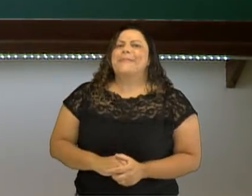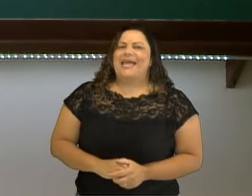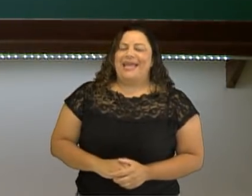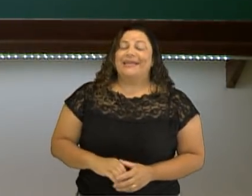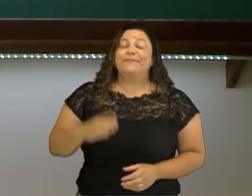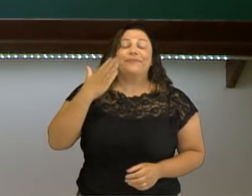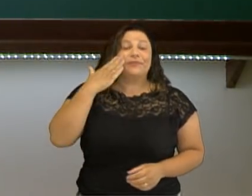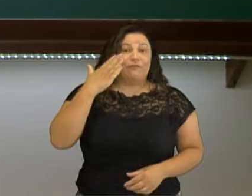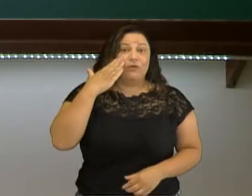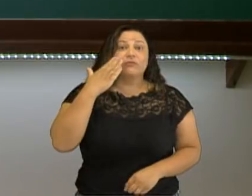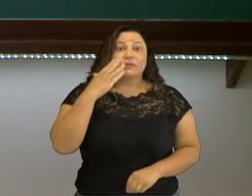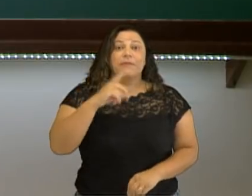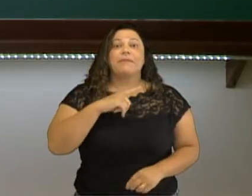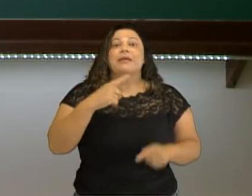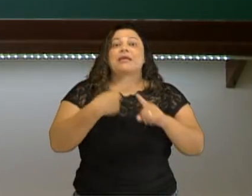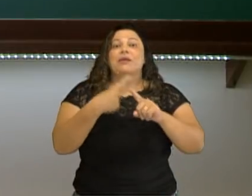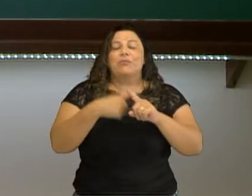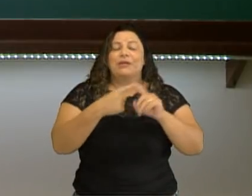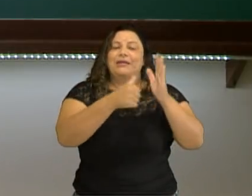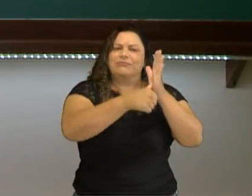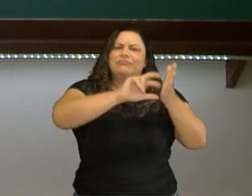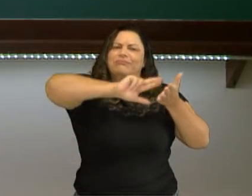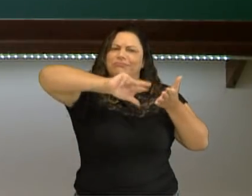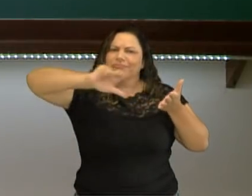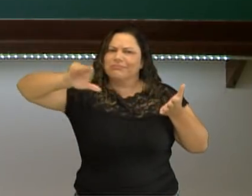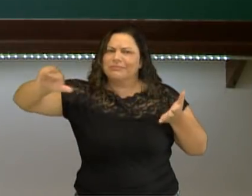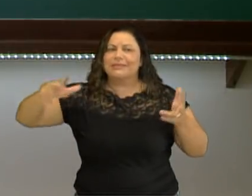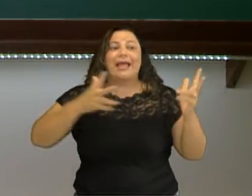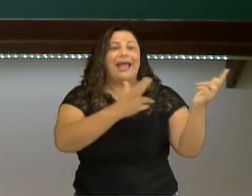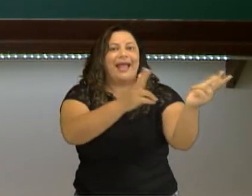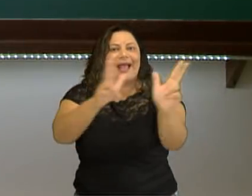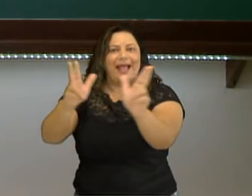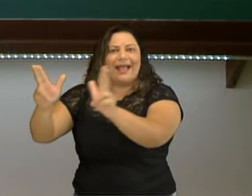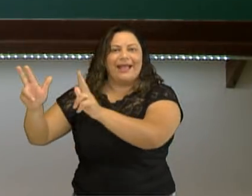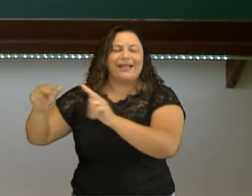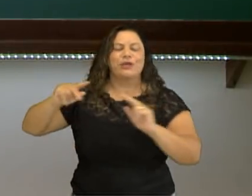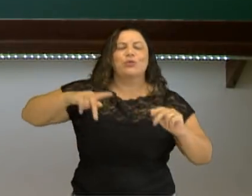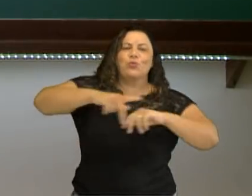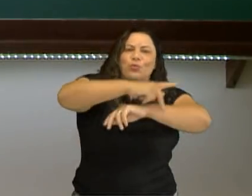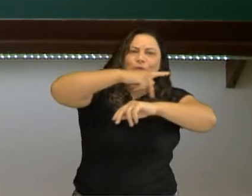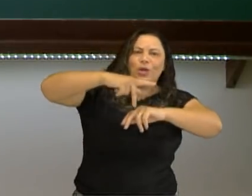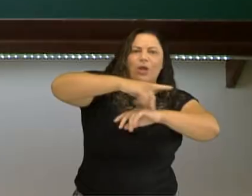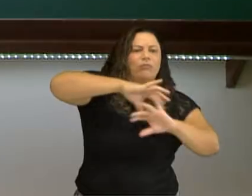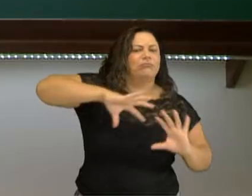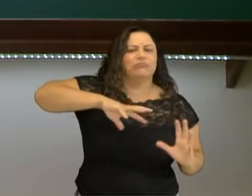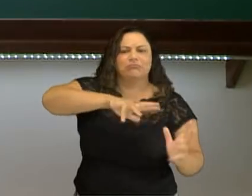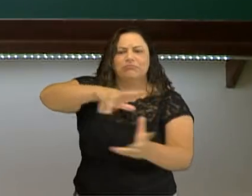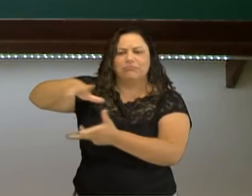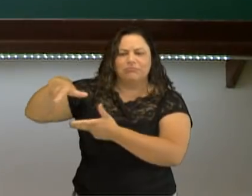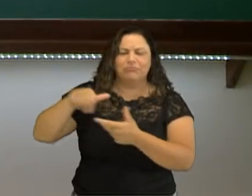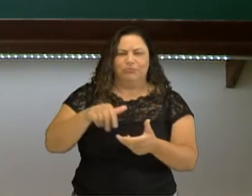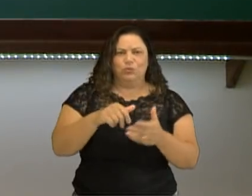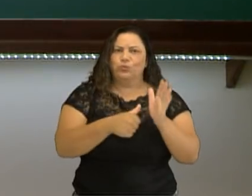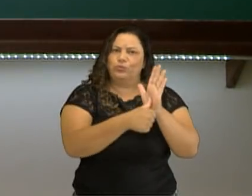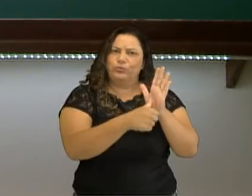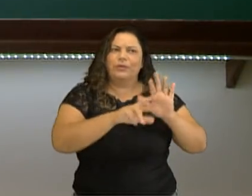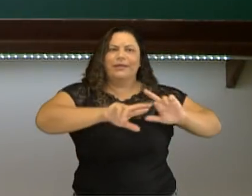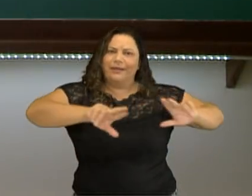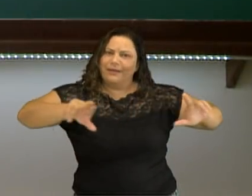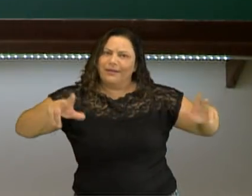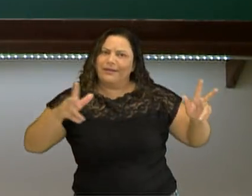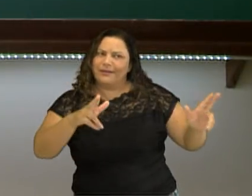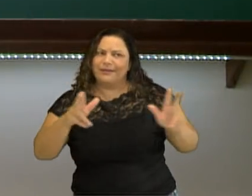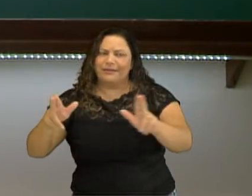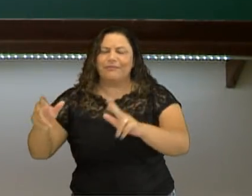eles vão saber por causa dos registros que eles vão ter dos estudos científicos baseados na taxonomia. Aqui, ó, nós temos